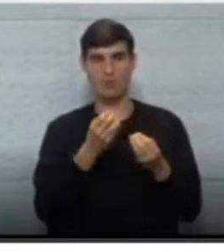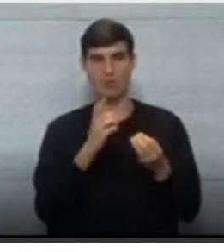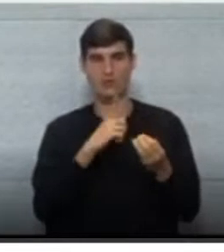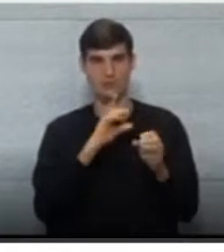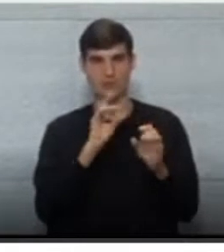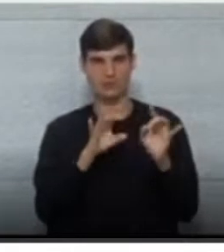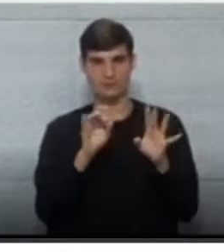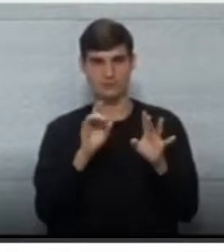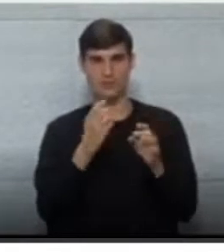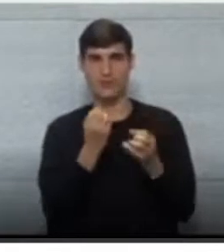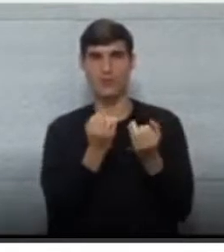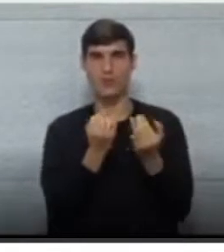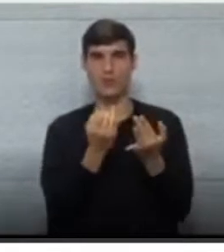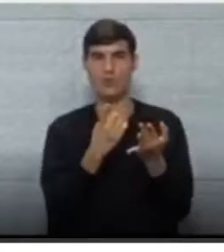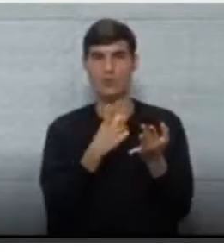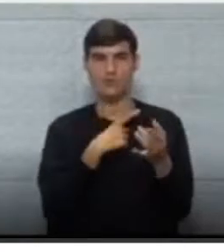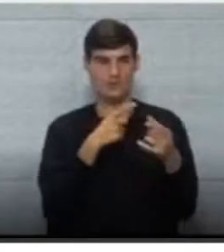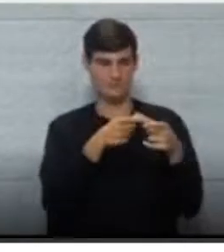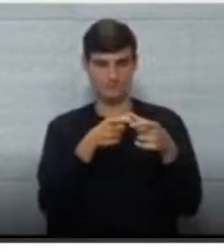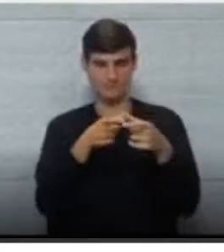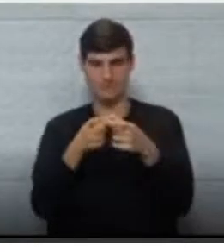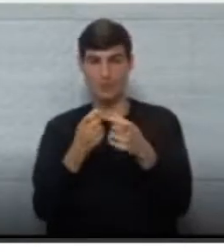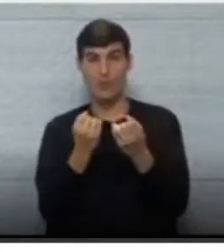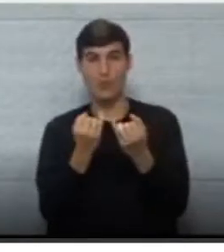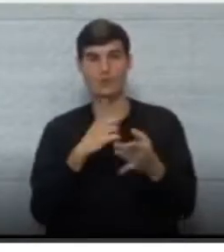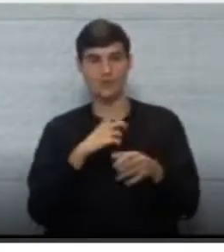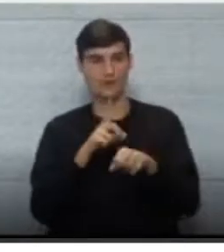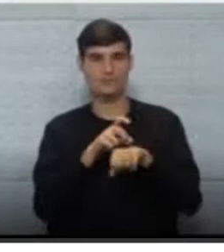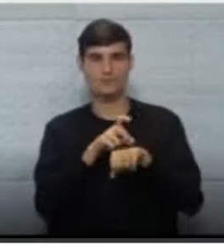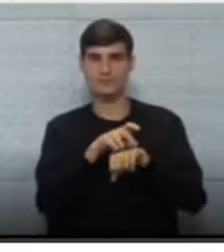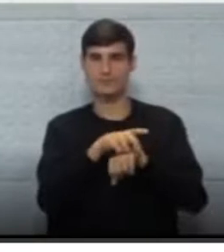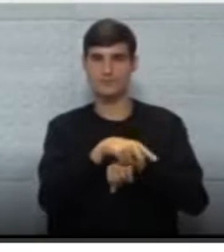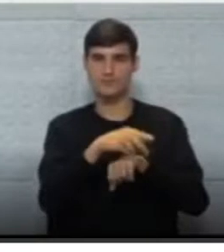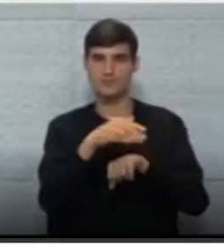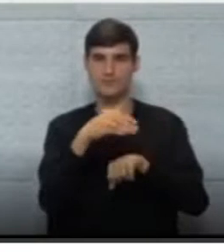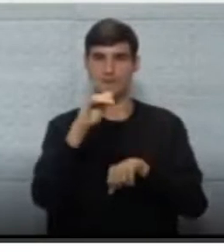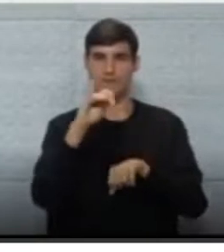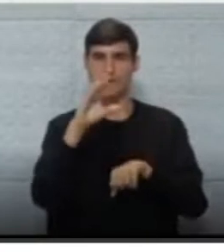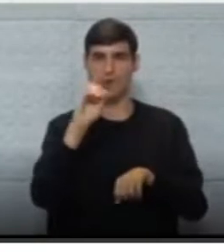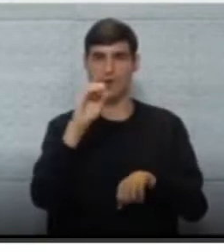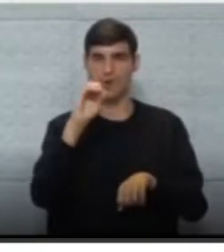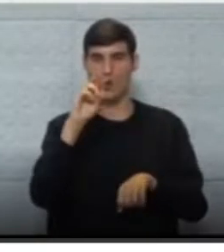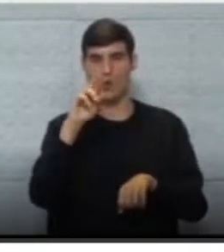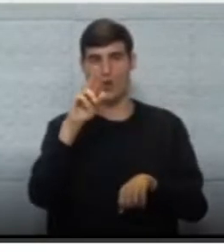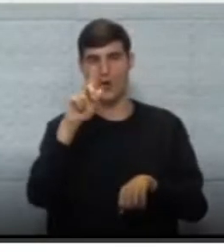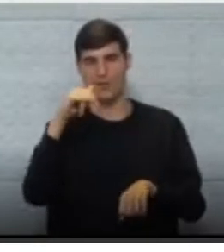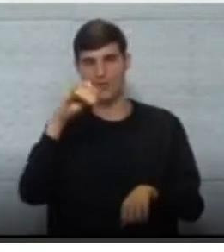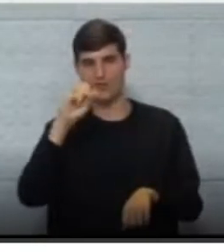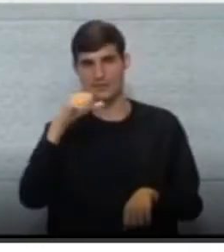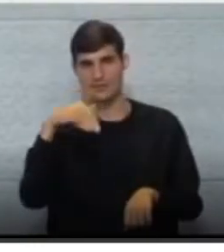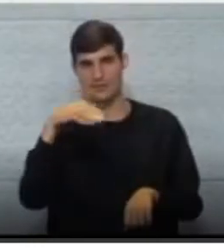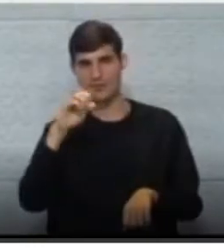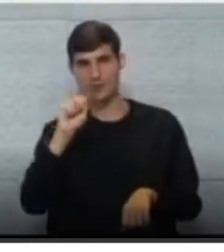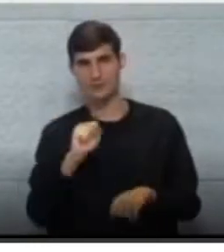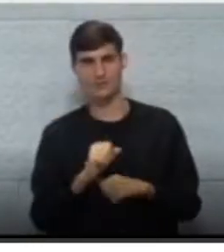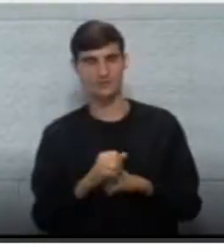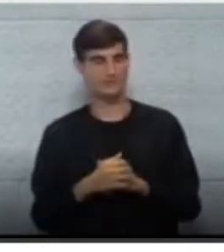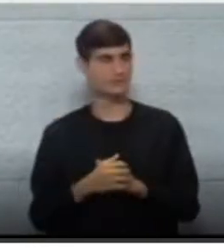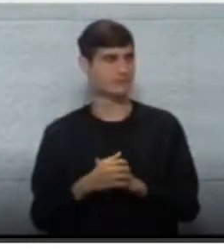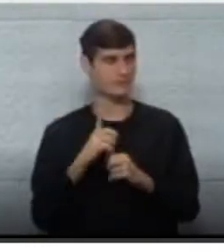ser, contar claramente quais as colônias e quanto tem de micro-organismo. Como é que é feita, então, essa inoculação? A inoculação é